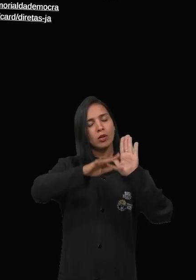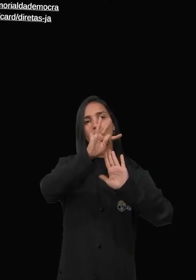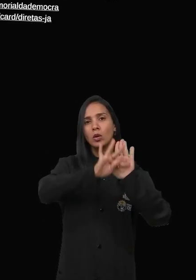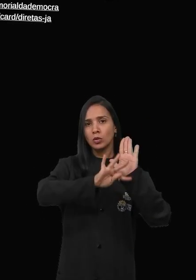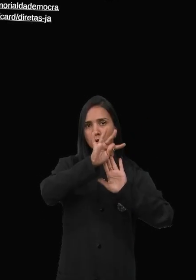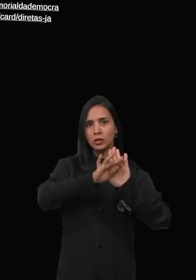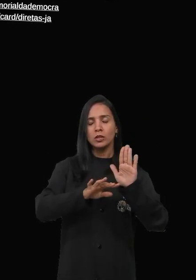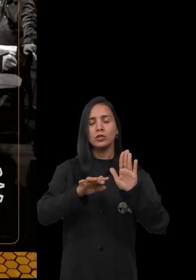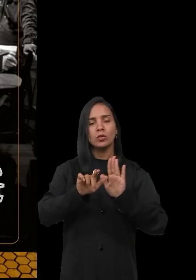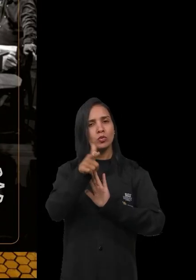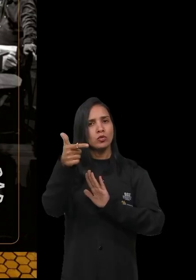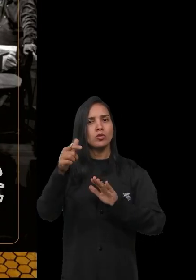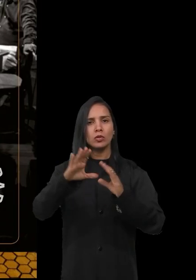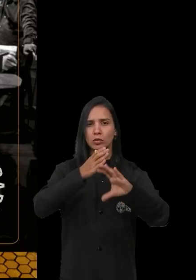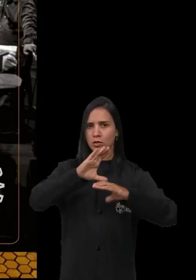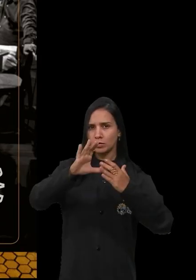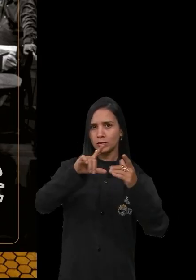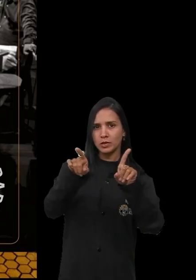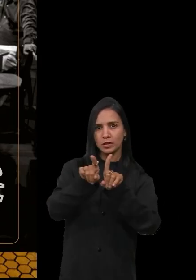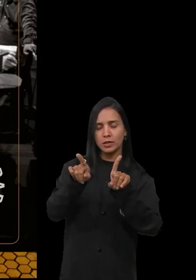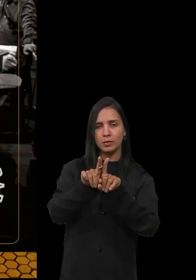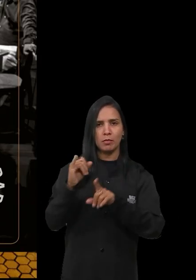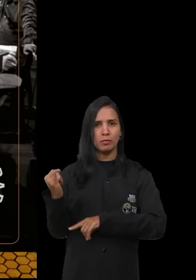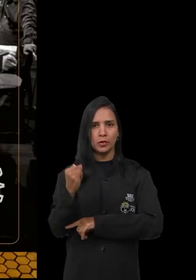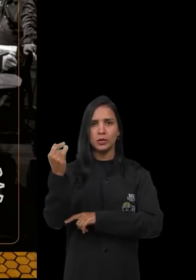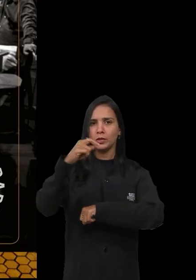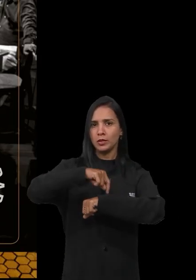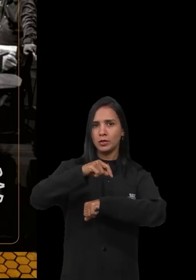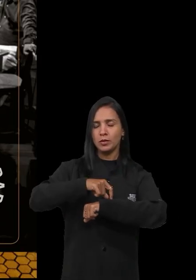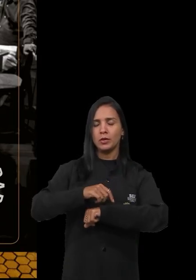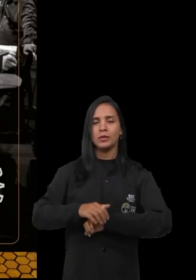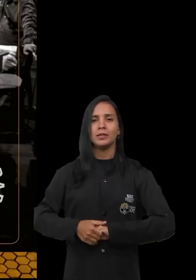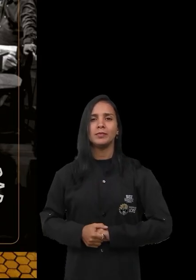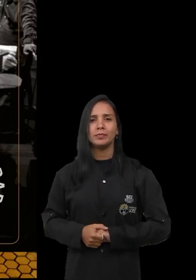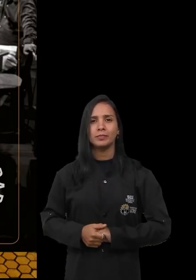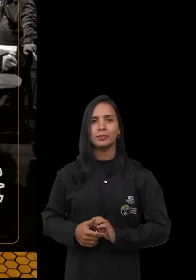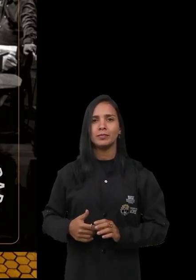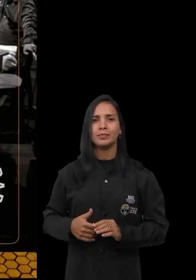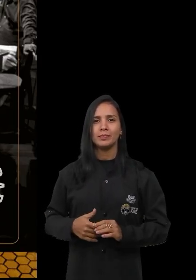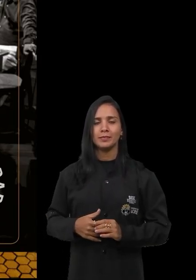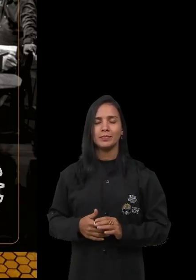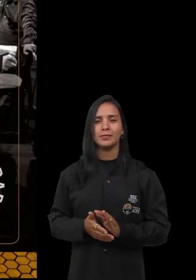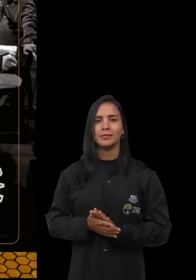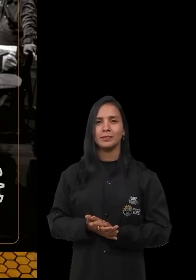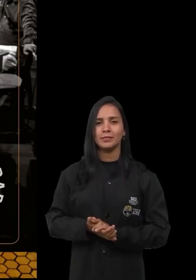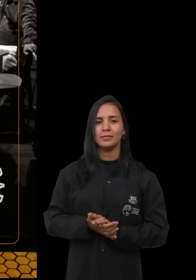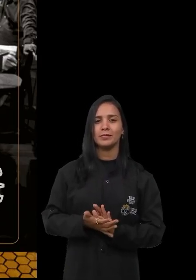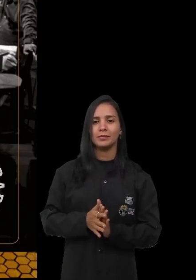parte desse momento.